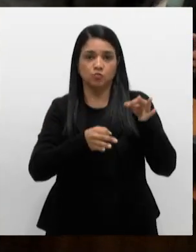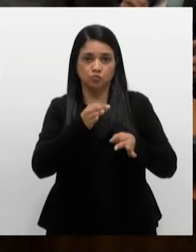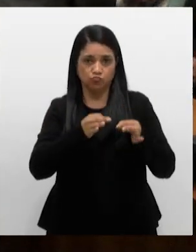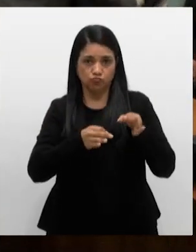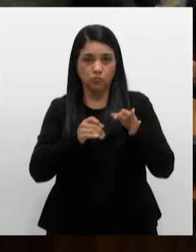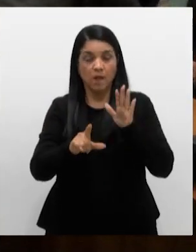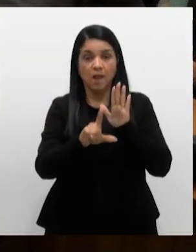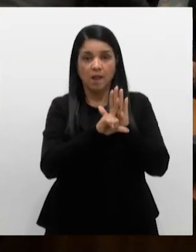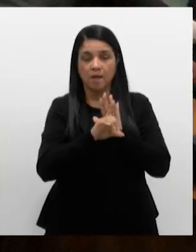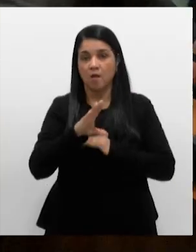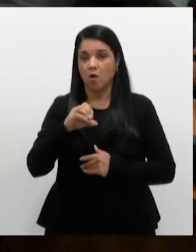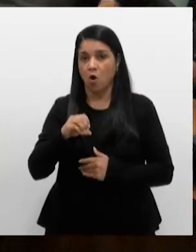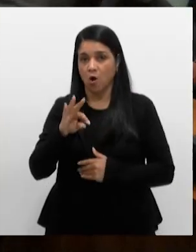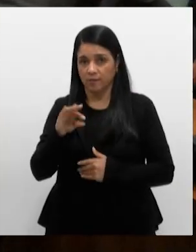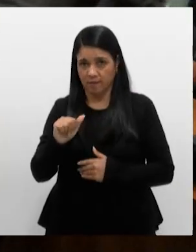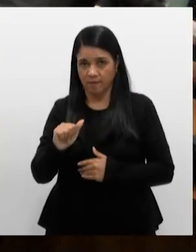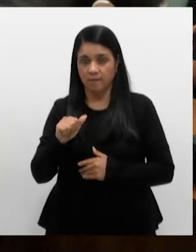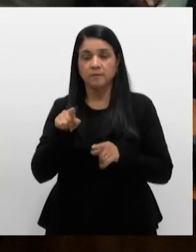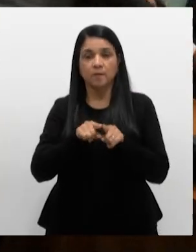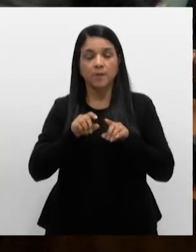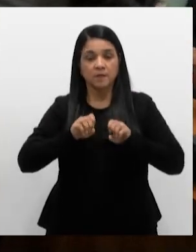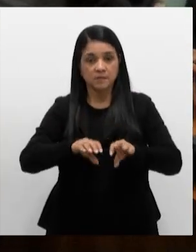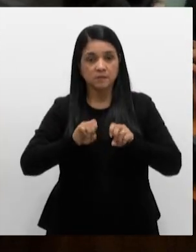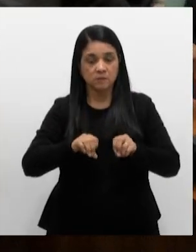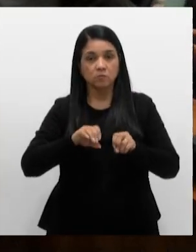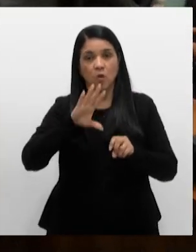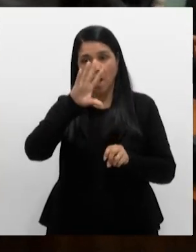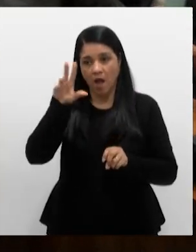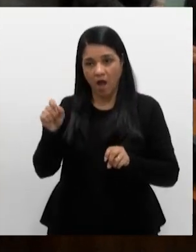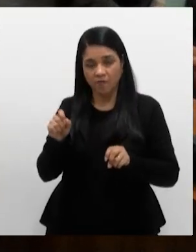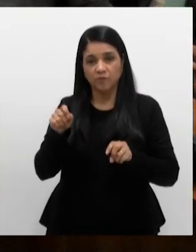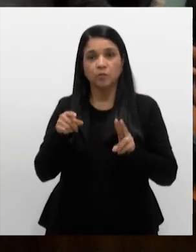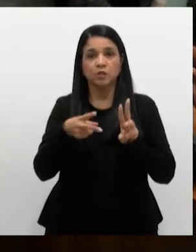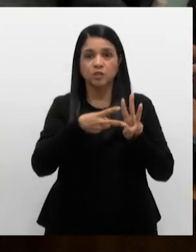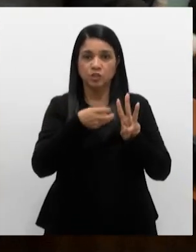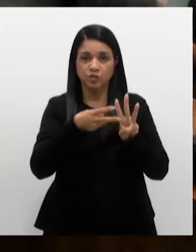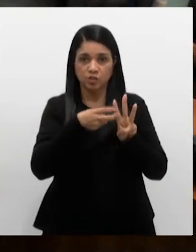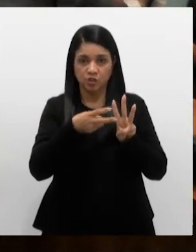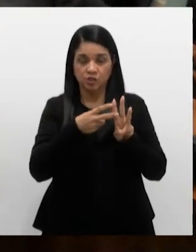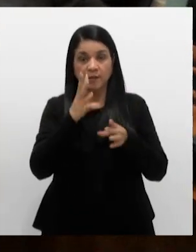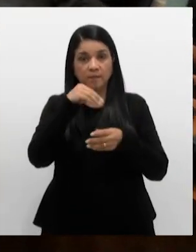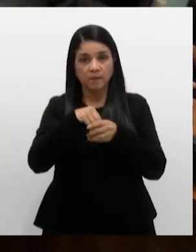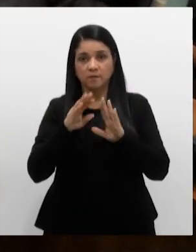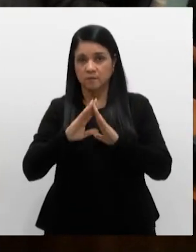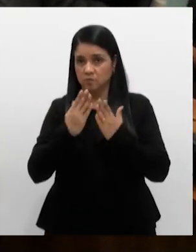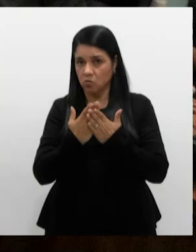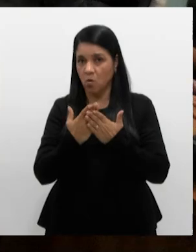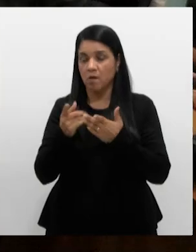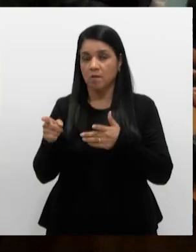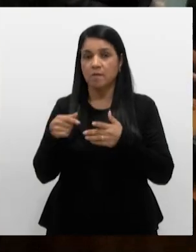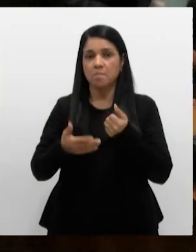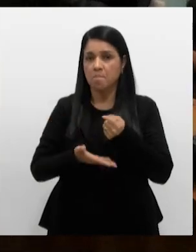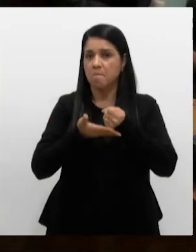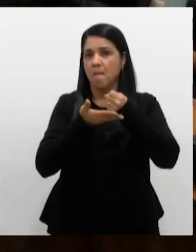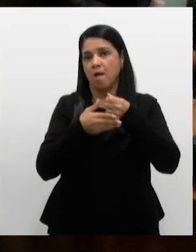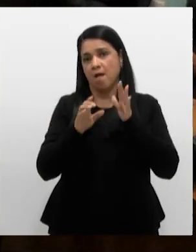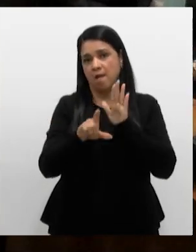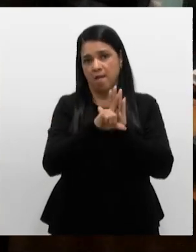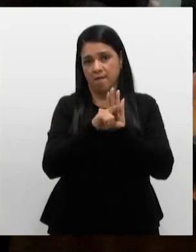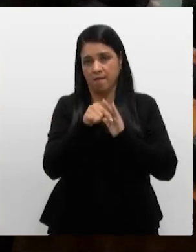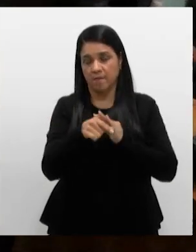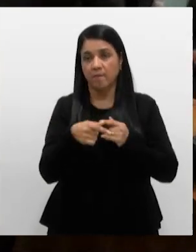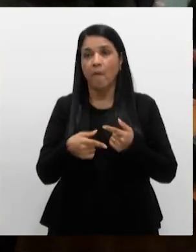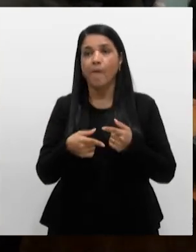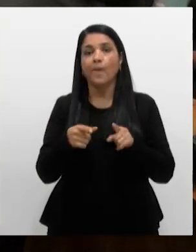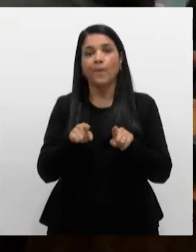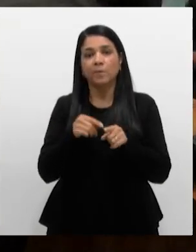lei de cotas e para a lei do ensino afro-indígena, das culturas afro-indígenas nas escolas. Essa homenagem a gente fez a pedido da